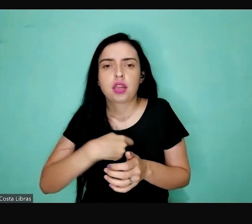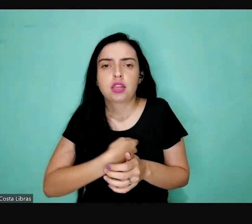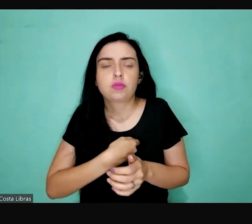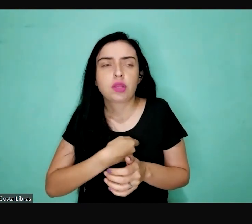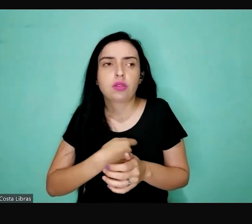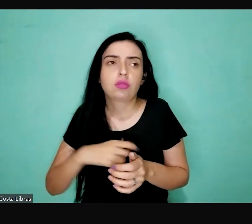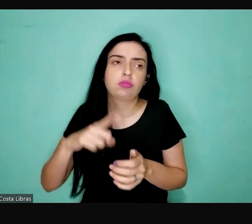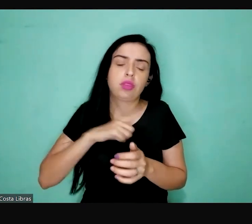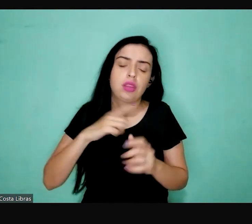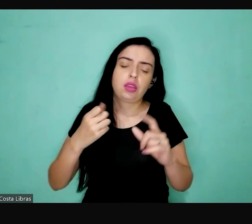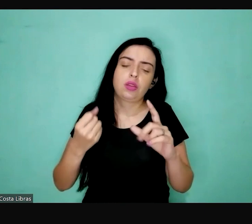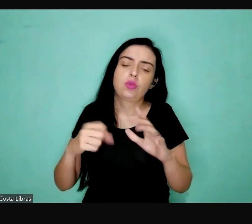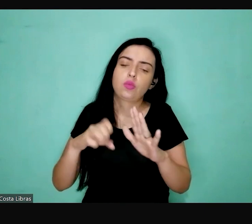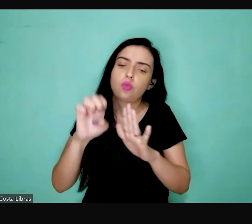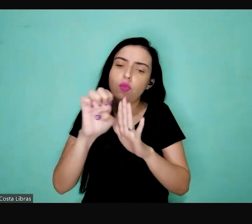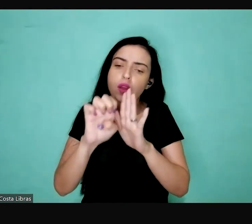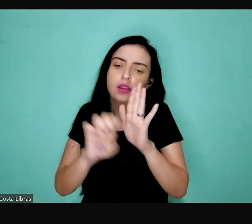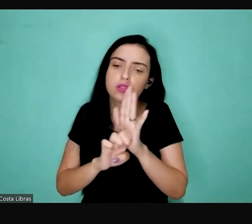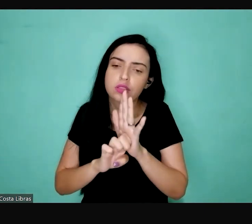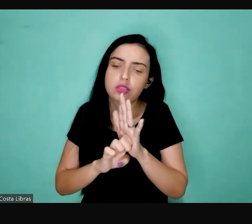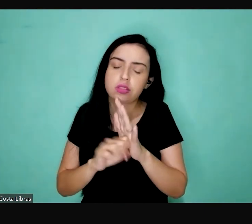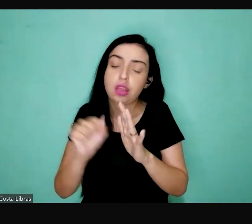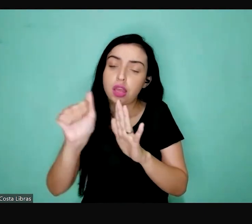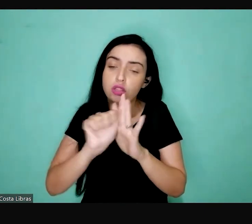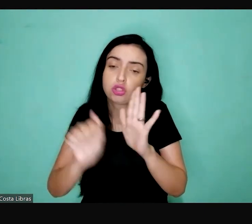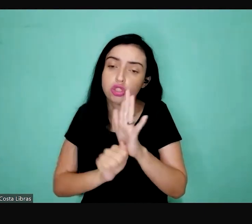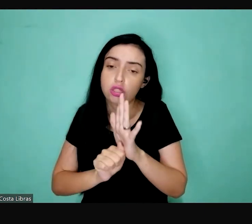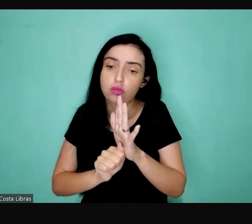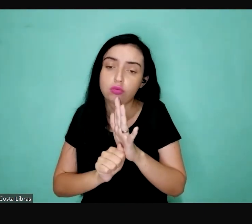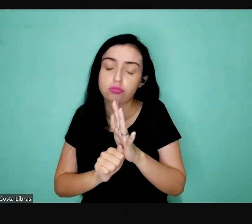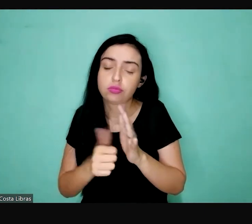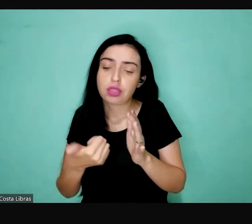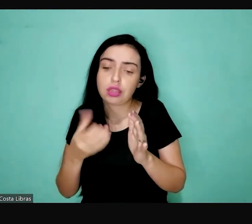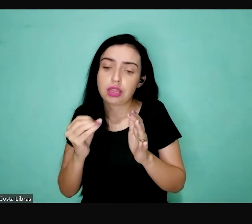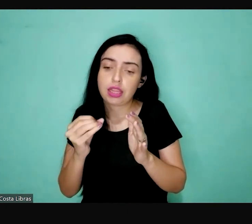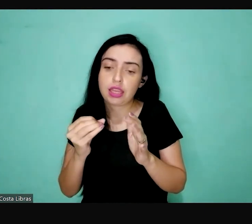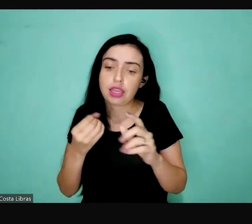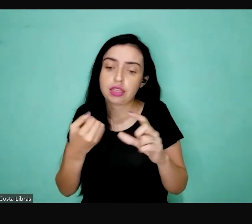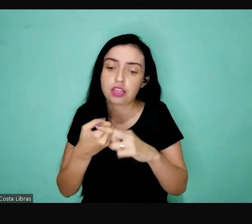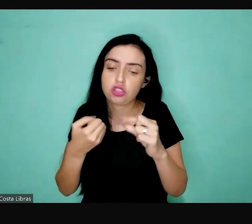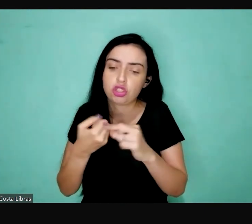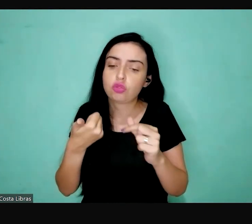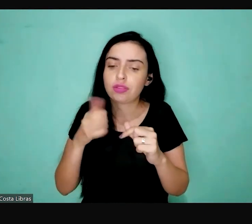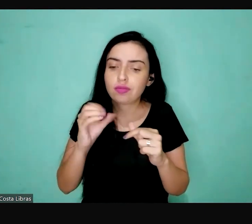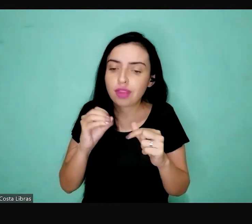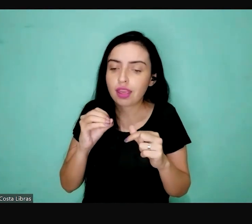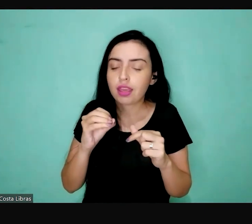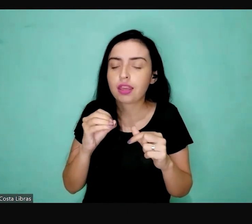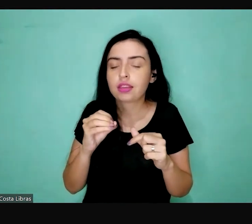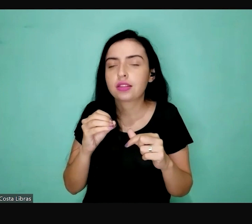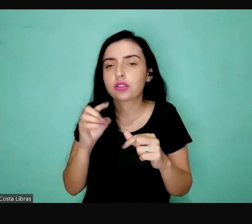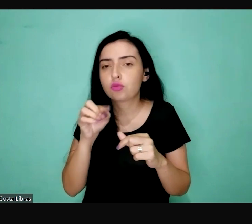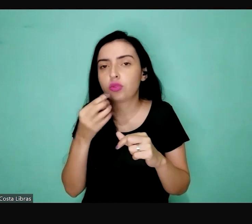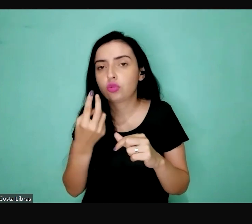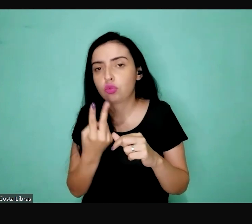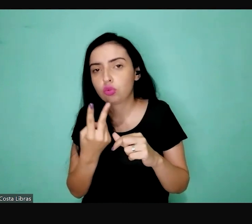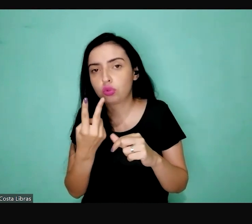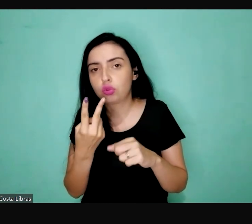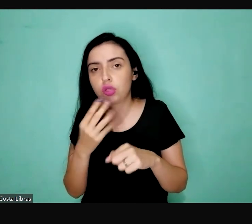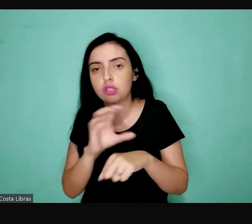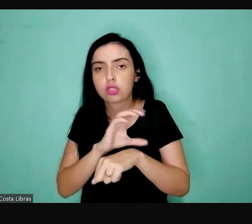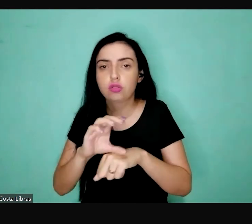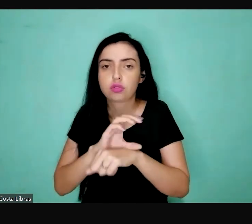é o artigo 10.2 da Constituição, que é uma cláusula de